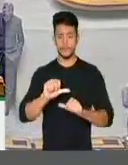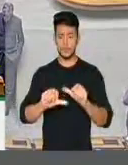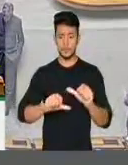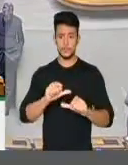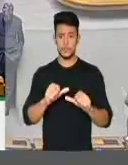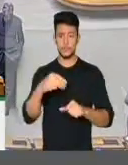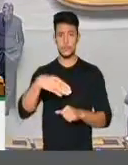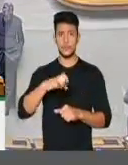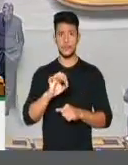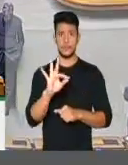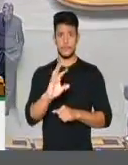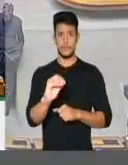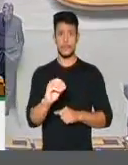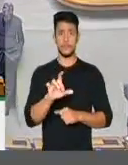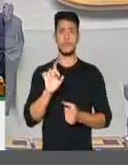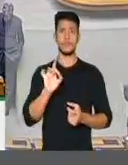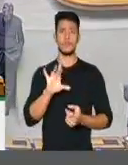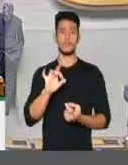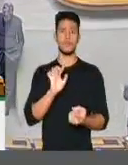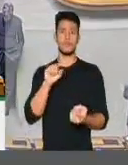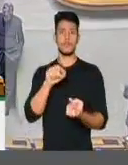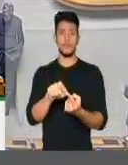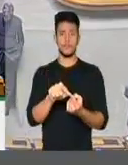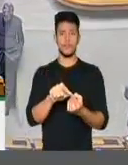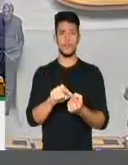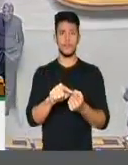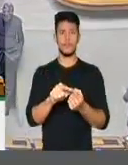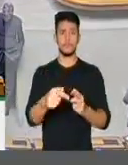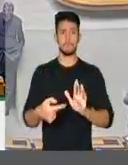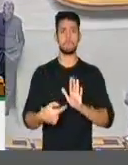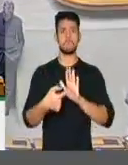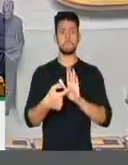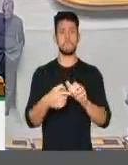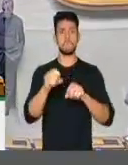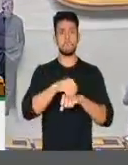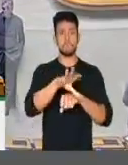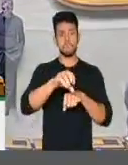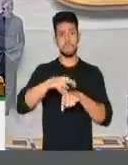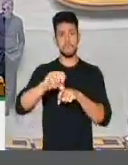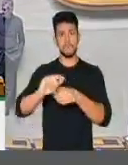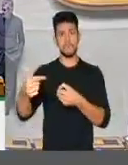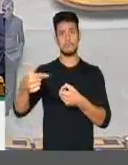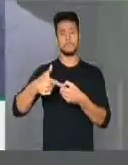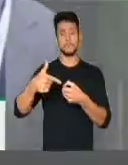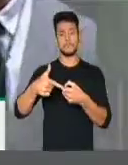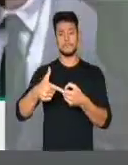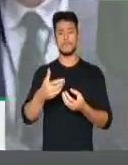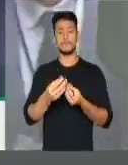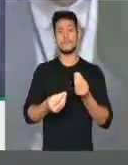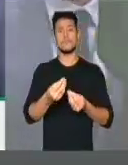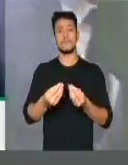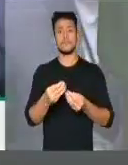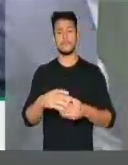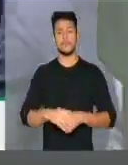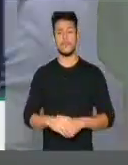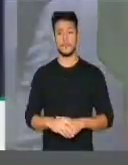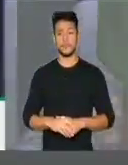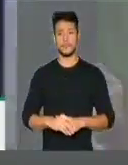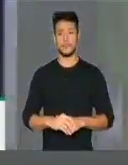da meta individual do distribuidor de combustíveis nos seguintes casos. Inciso